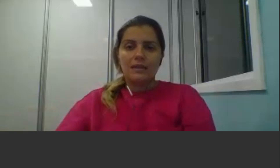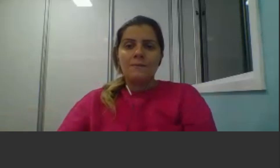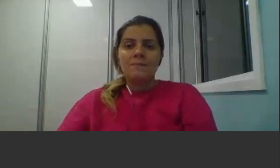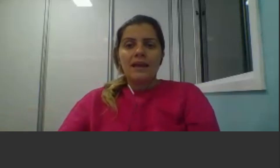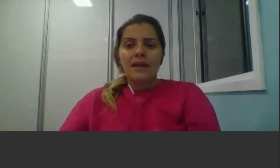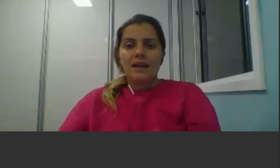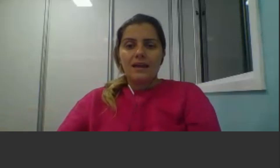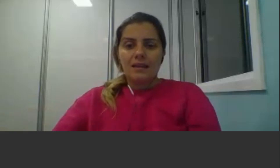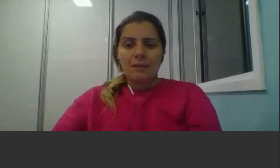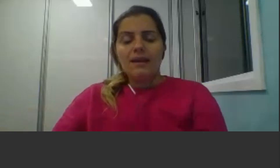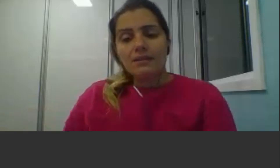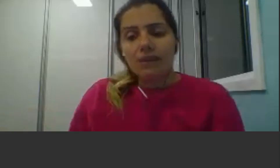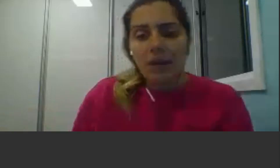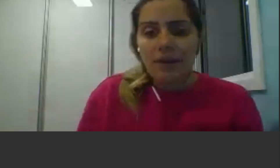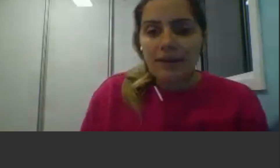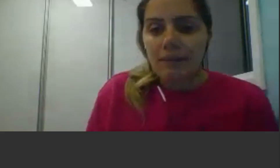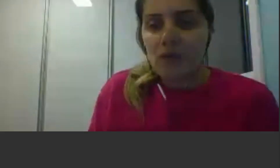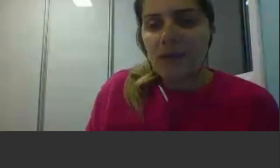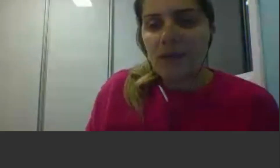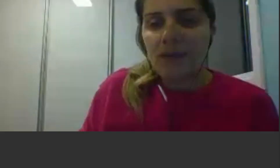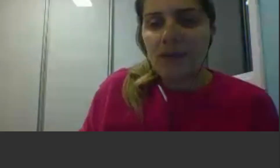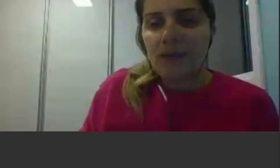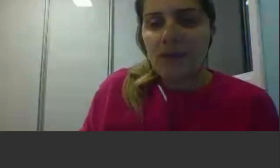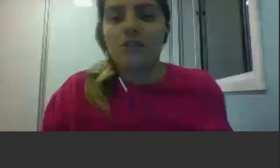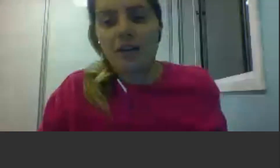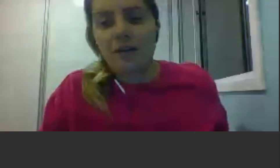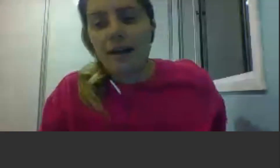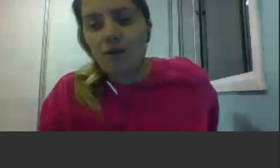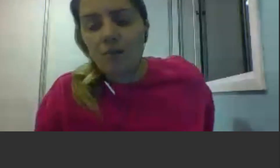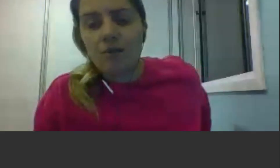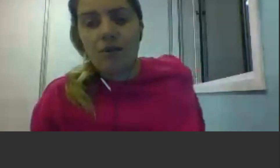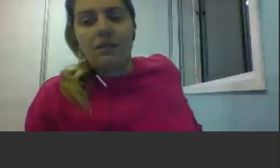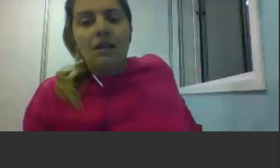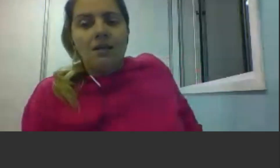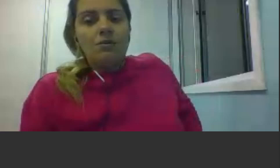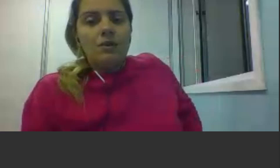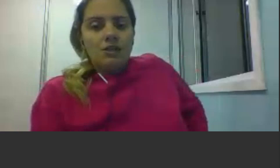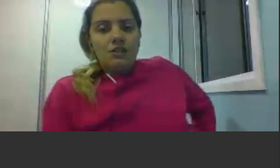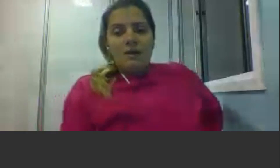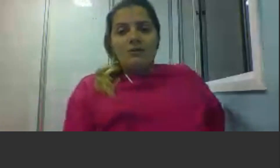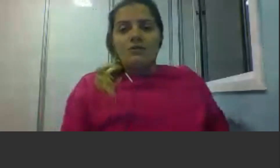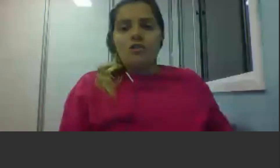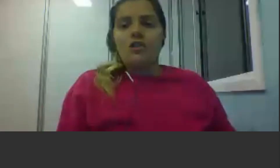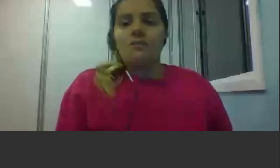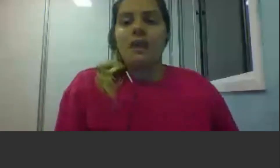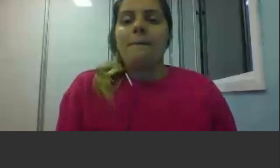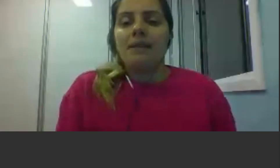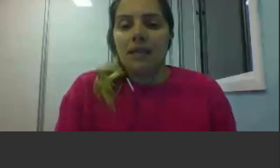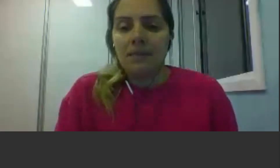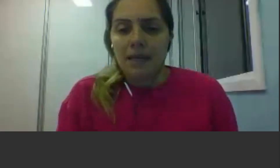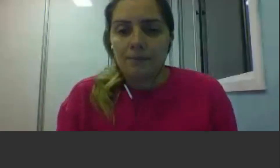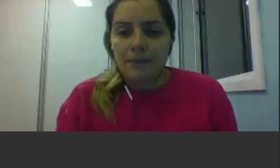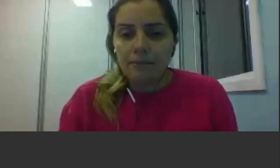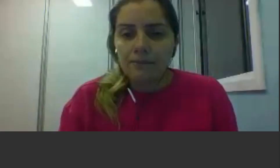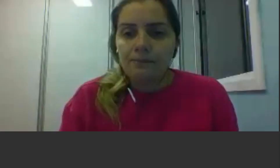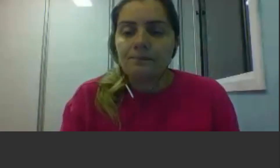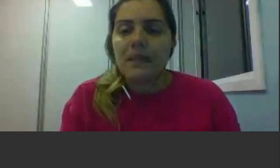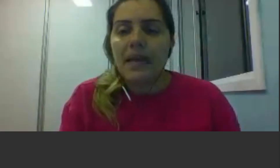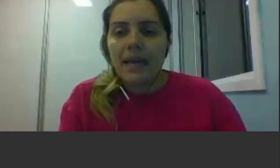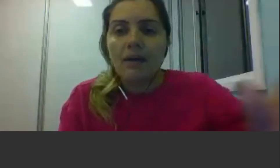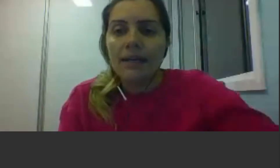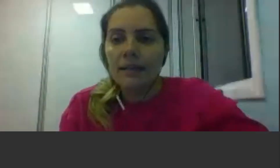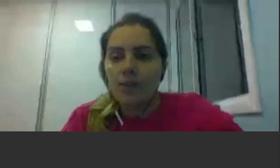continuam ainda trabalhando, né? Ou até mesmo aumentaram a demanda de trabalho como nós durante esse período de pandemia,